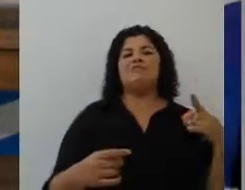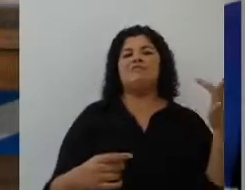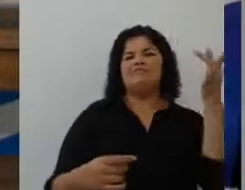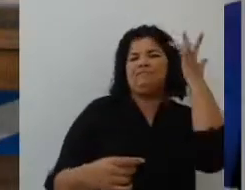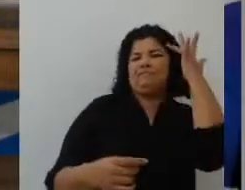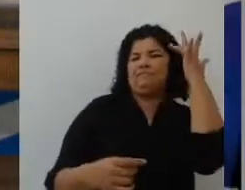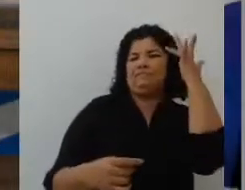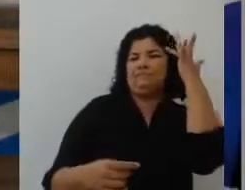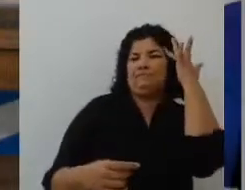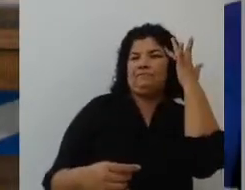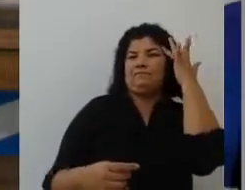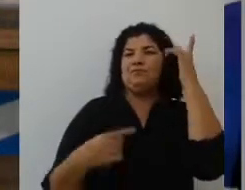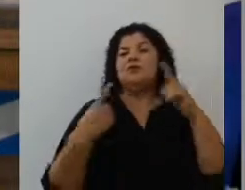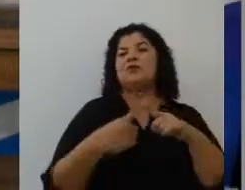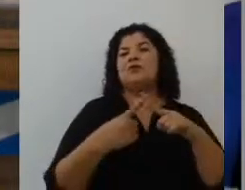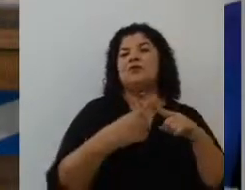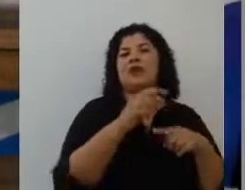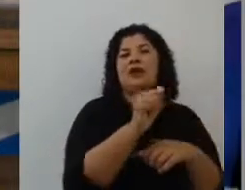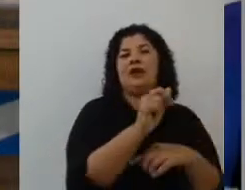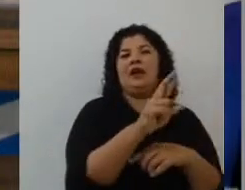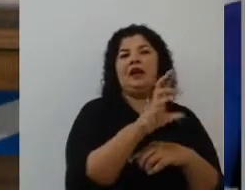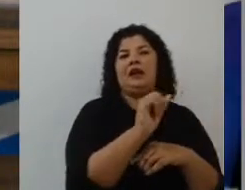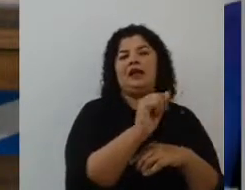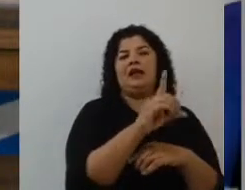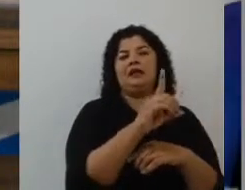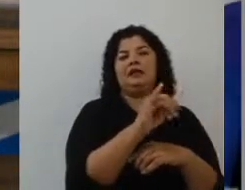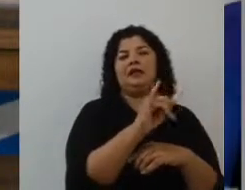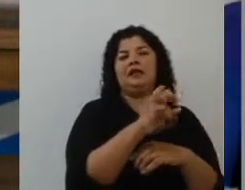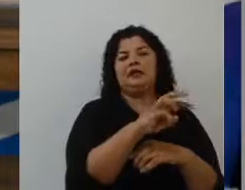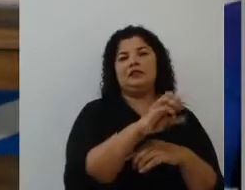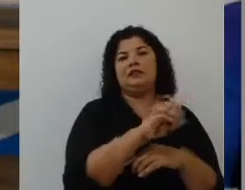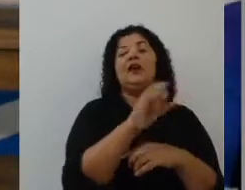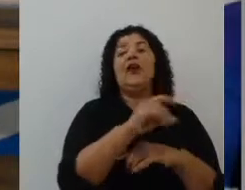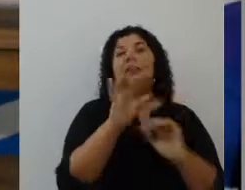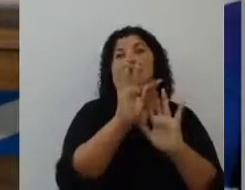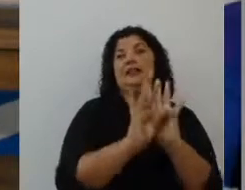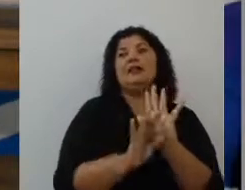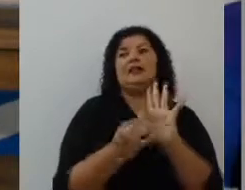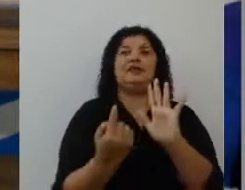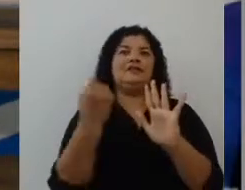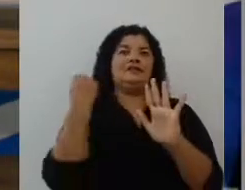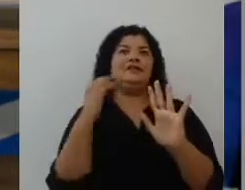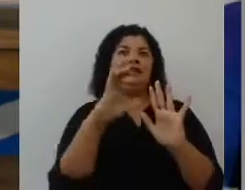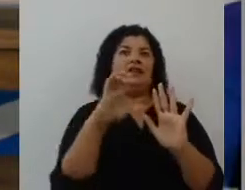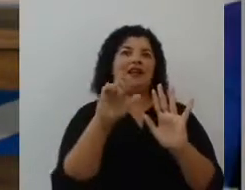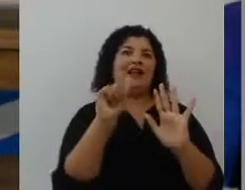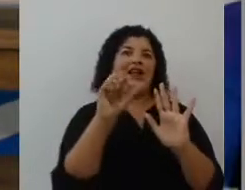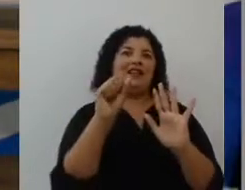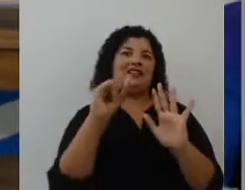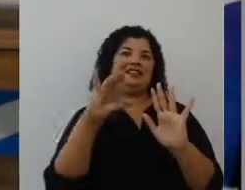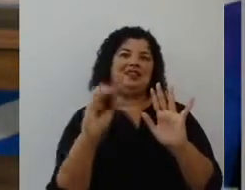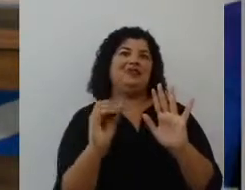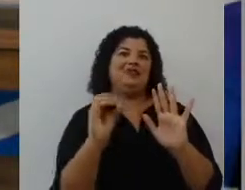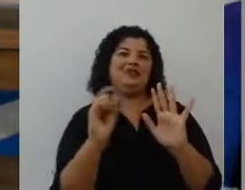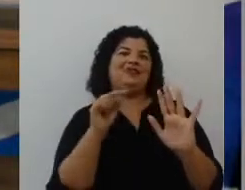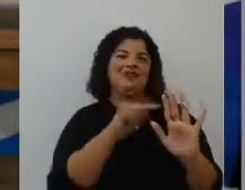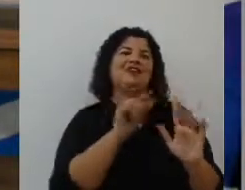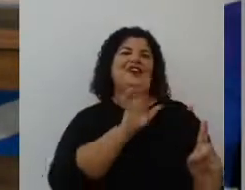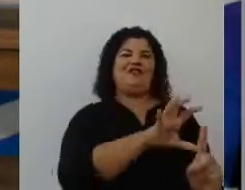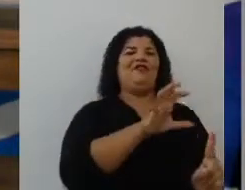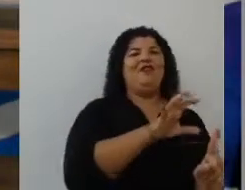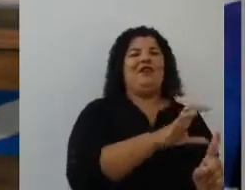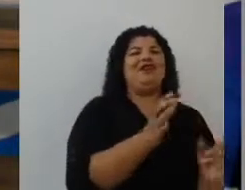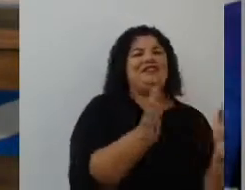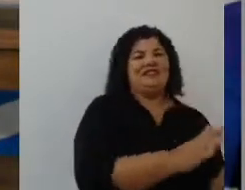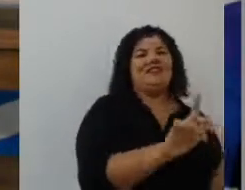Elitização, por quê? Porque o arcadismo vai sofrer influência dos textos clássicos, tá? Daí a ideia do classicismo, do